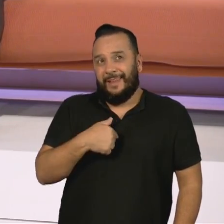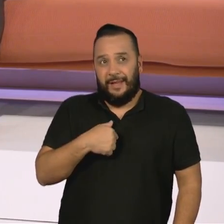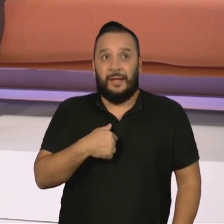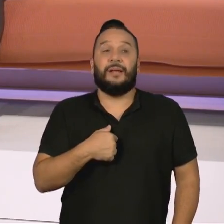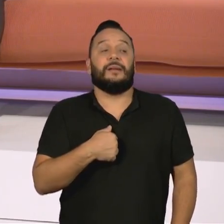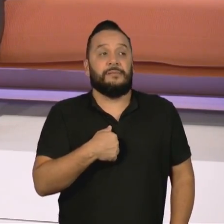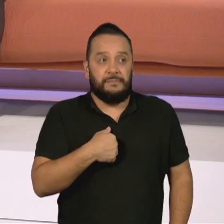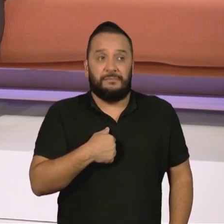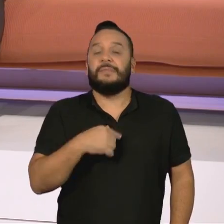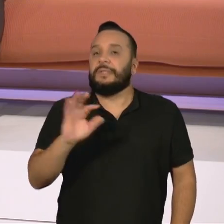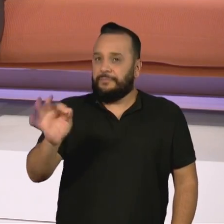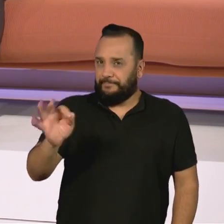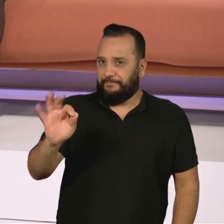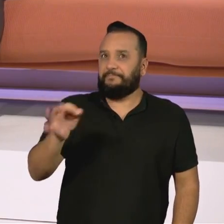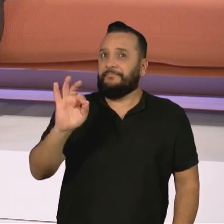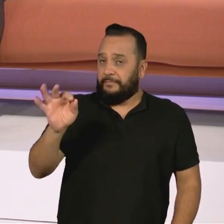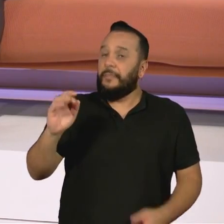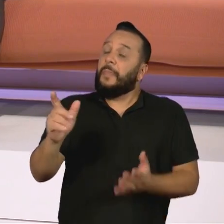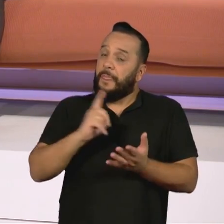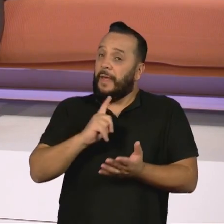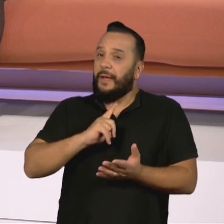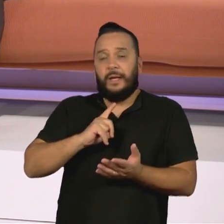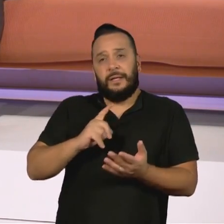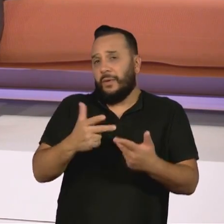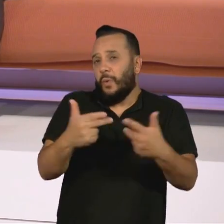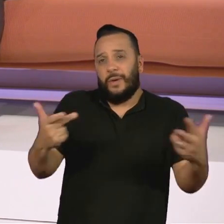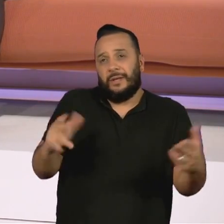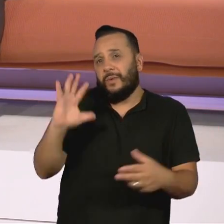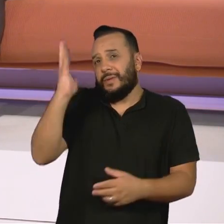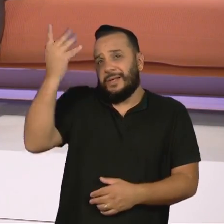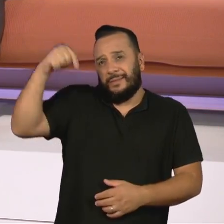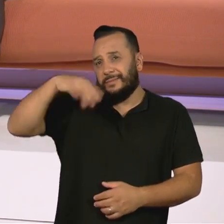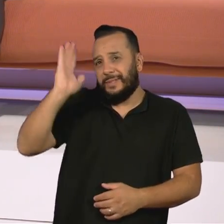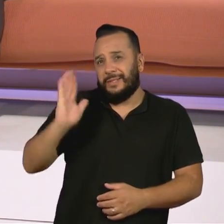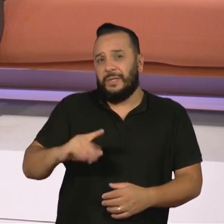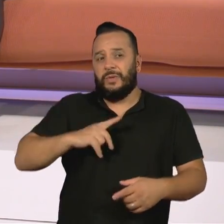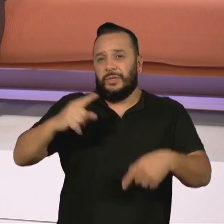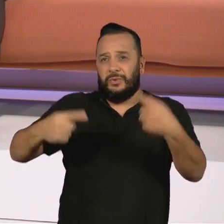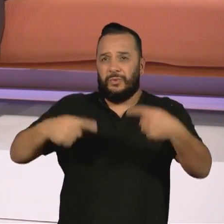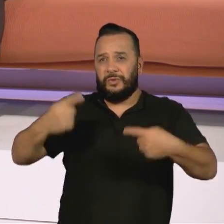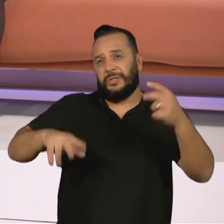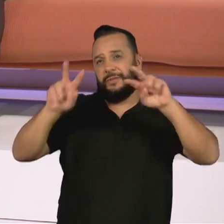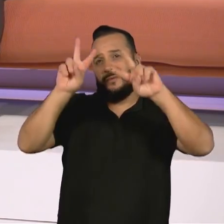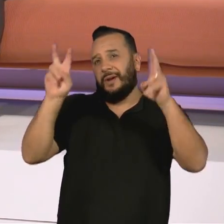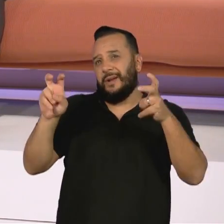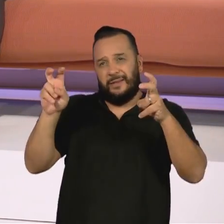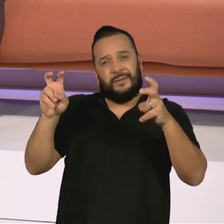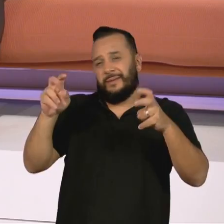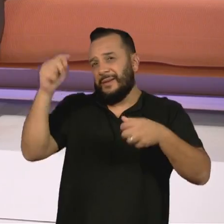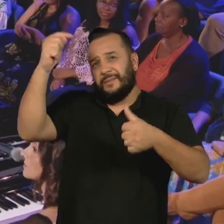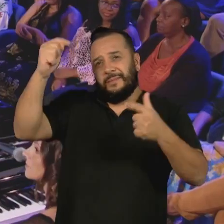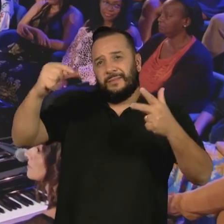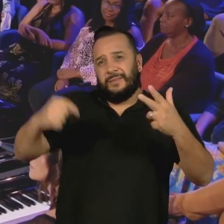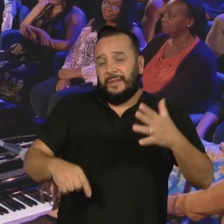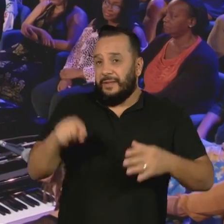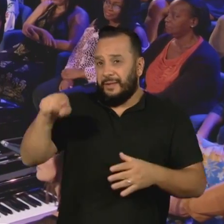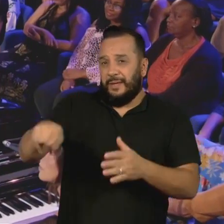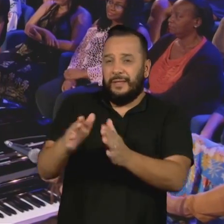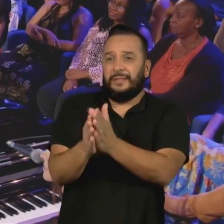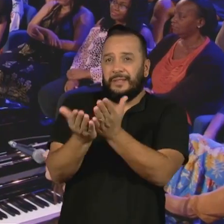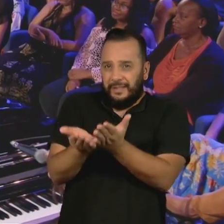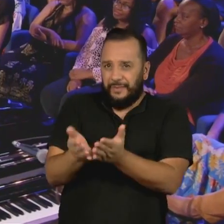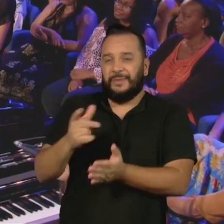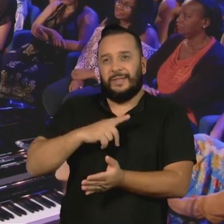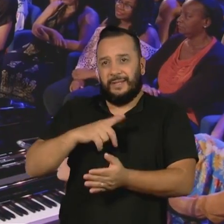grega no Brasil, com as nossas coisas, e discutir vários assuntos. Nesse trabalho tem